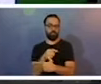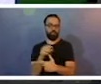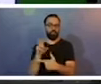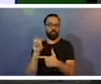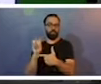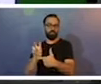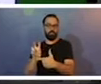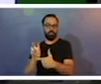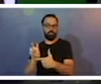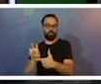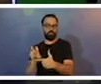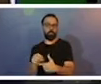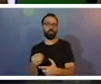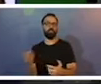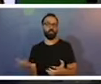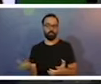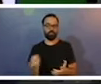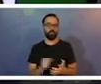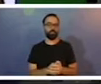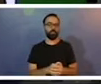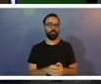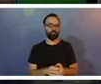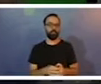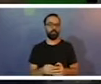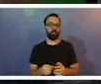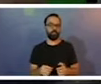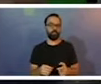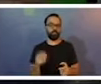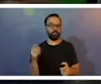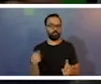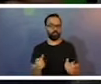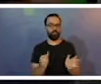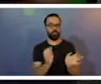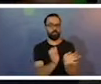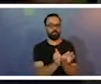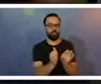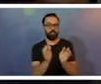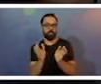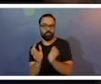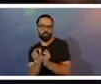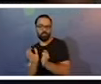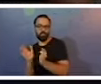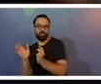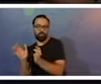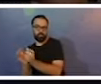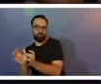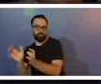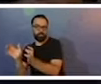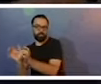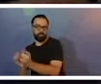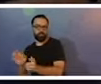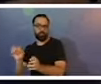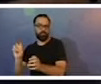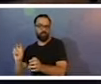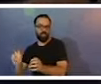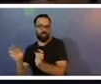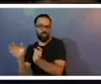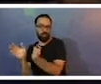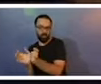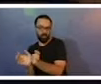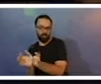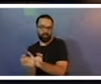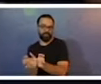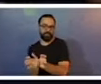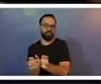5, e aqui diz o seguinte, em 27, há 5 grupos de quantos